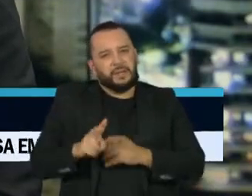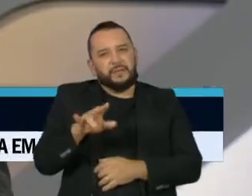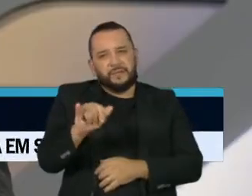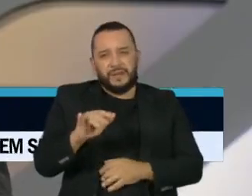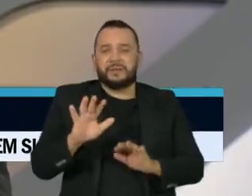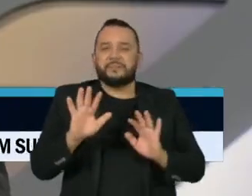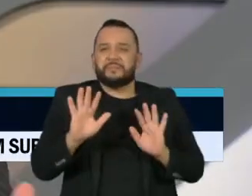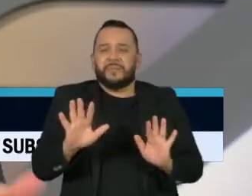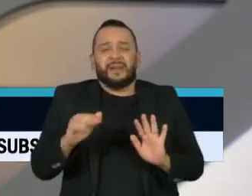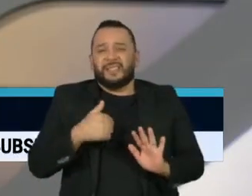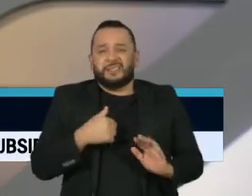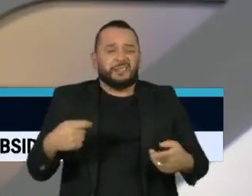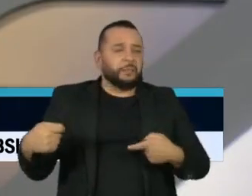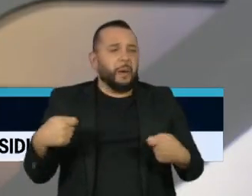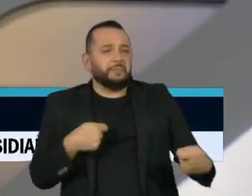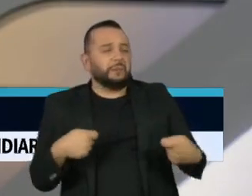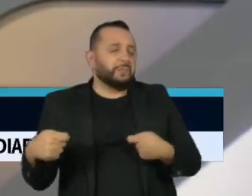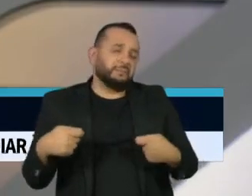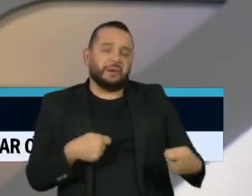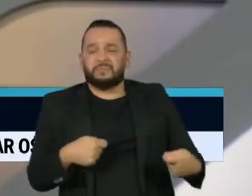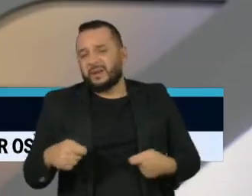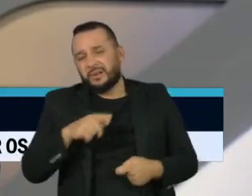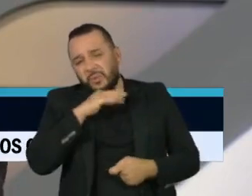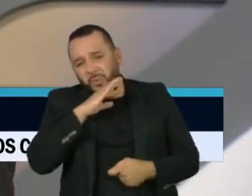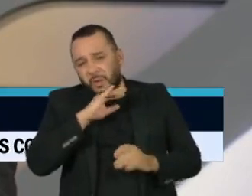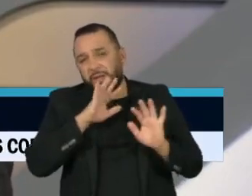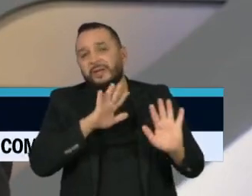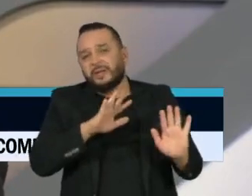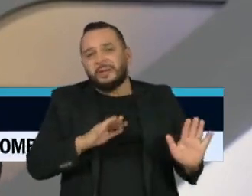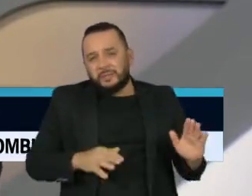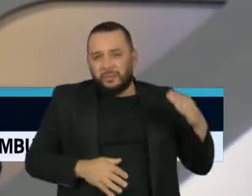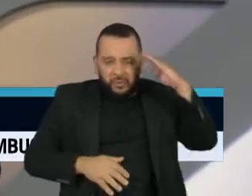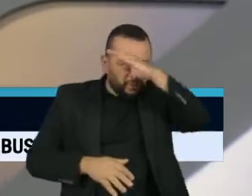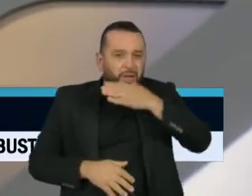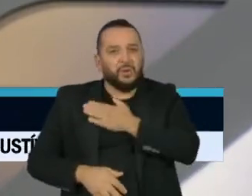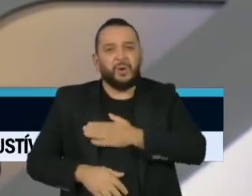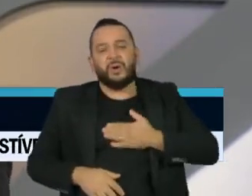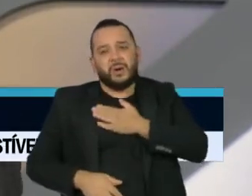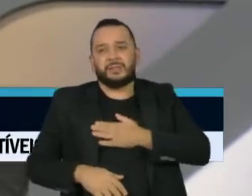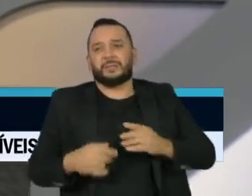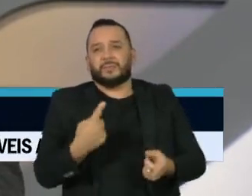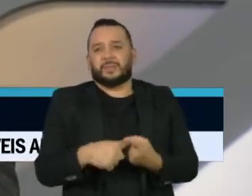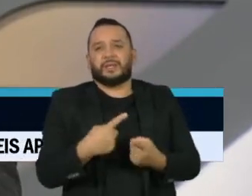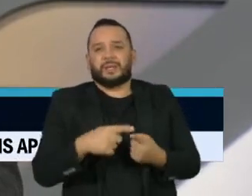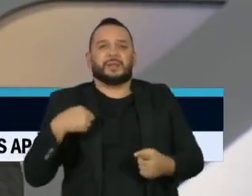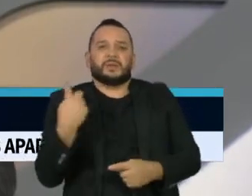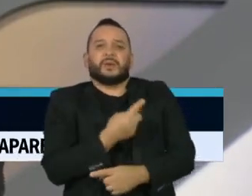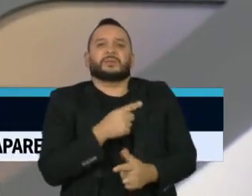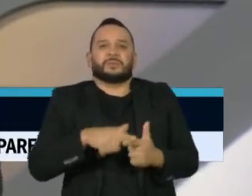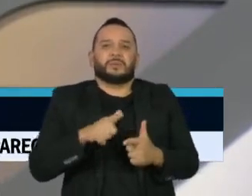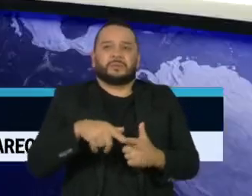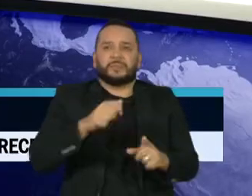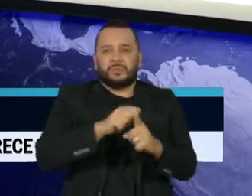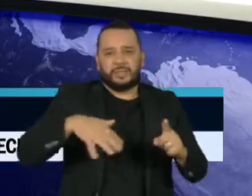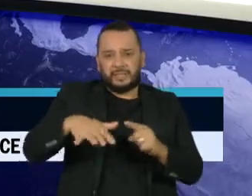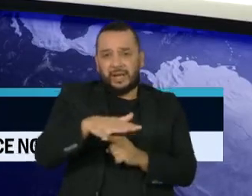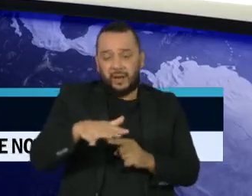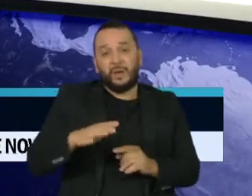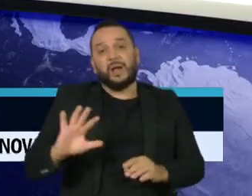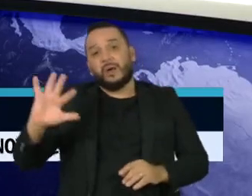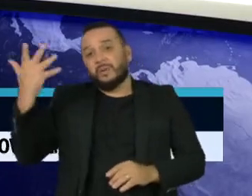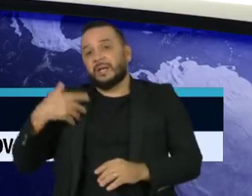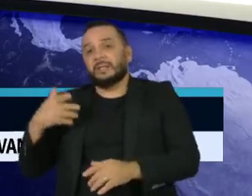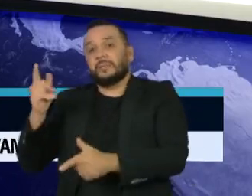desgaste político está consolidado e isso é uma vitória para o governo Bolsonaro, porque a gente está passando por uma crise social sistêmica e essas crises